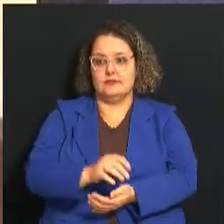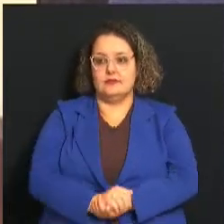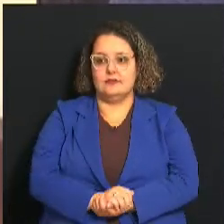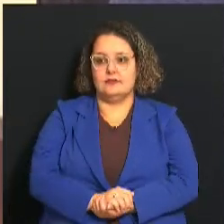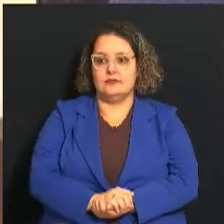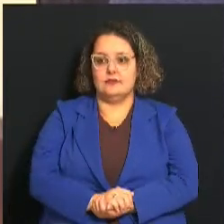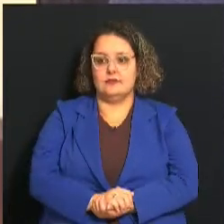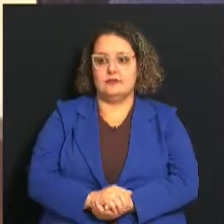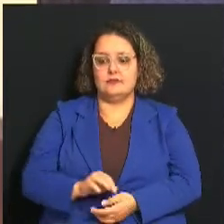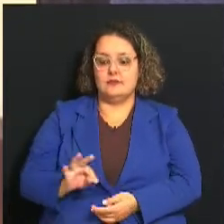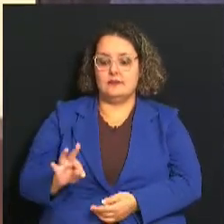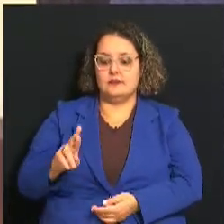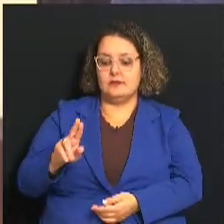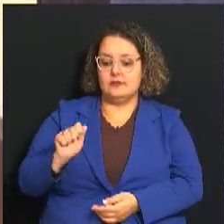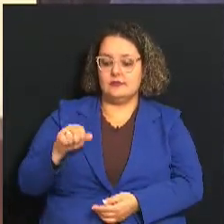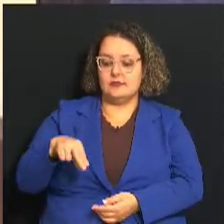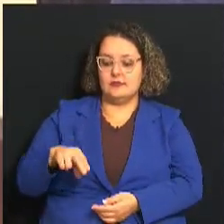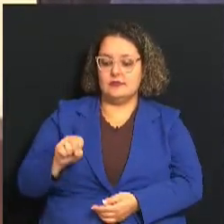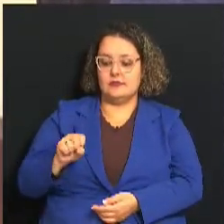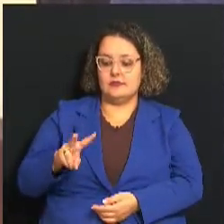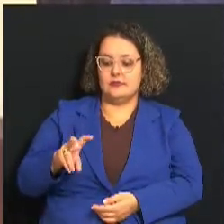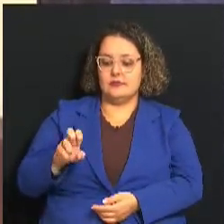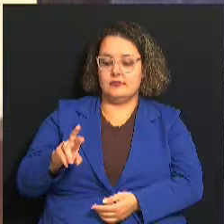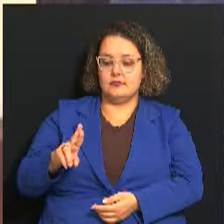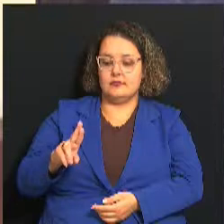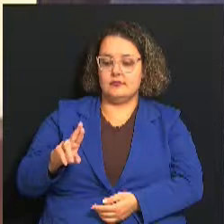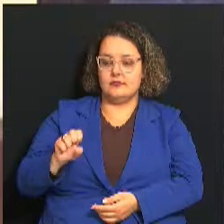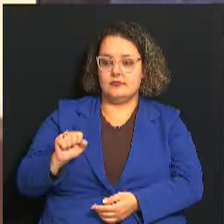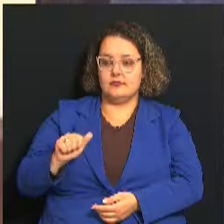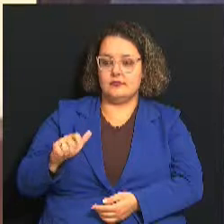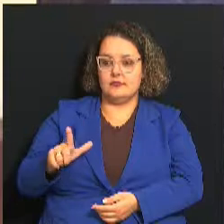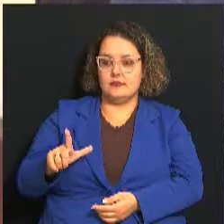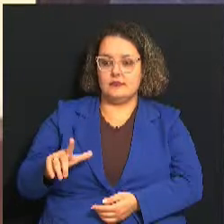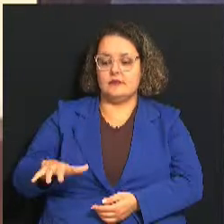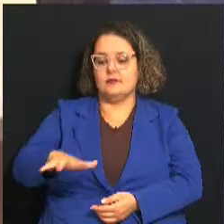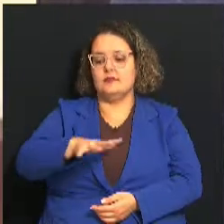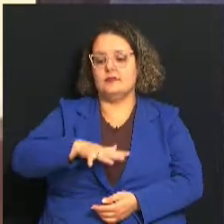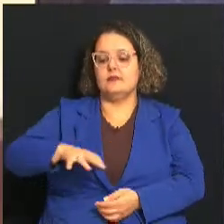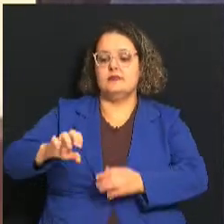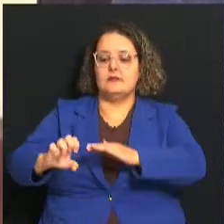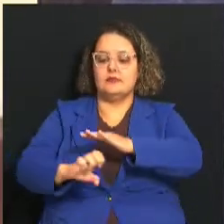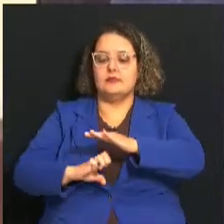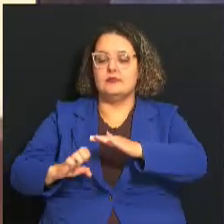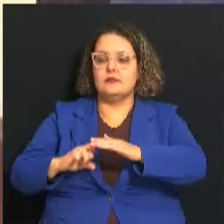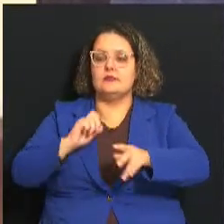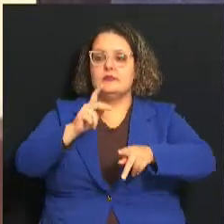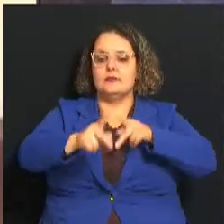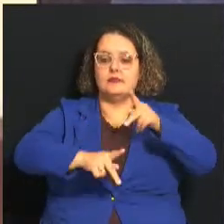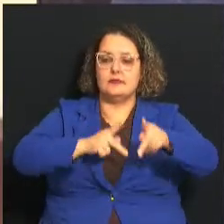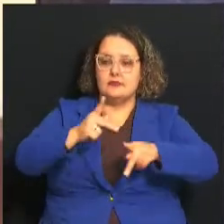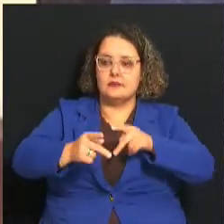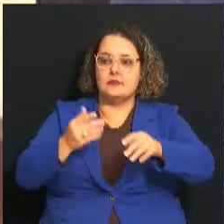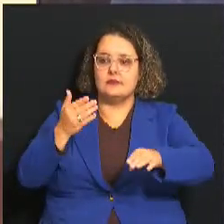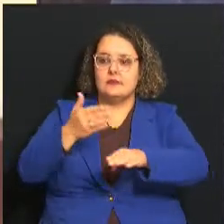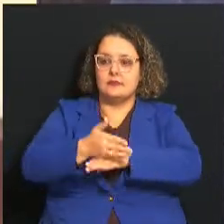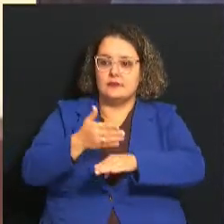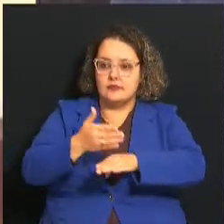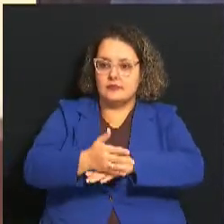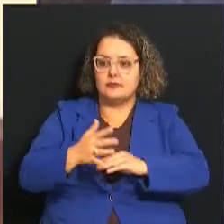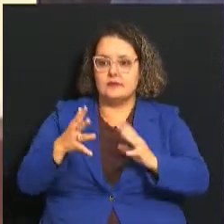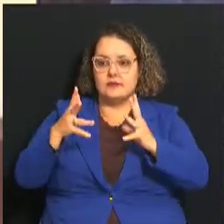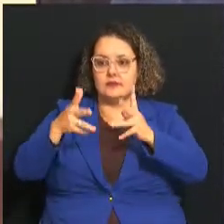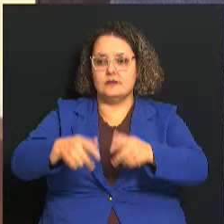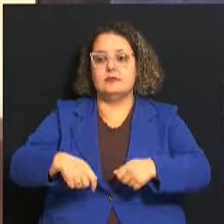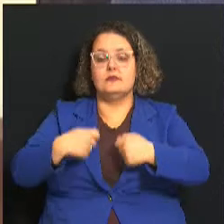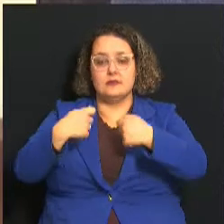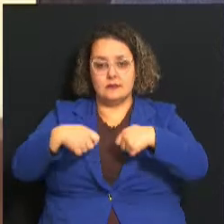transversal, né? Segmento empresarial, segmento popular, como faço parte, todos